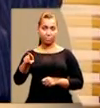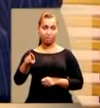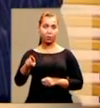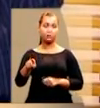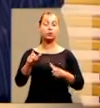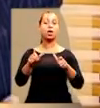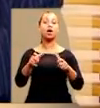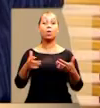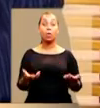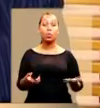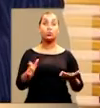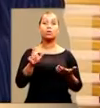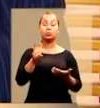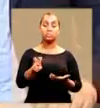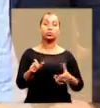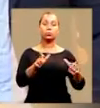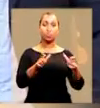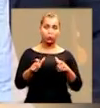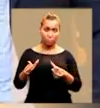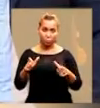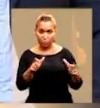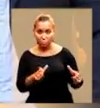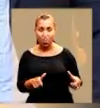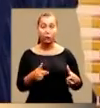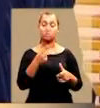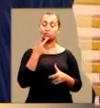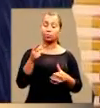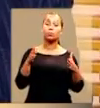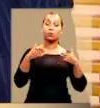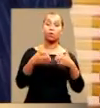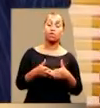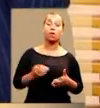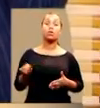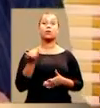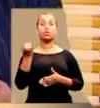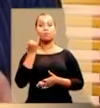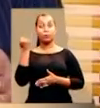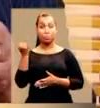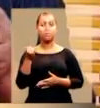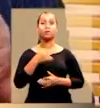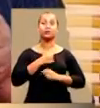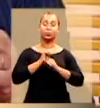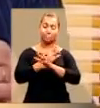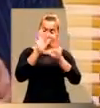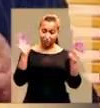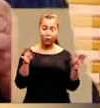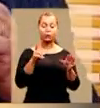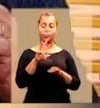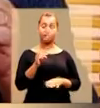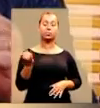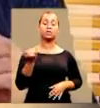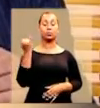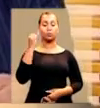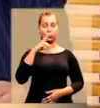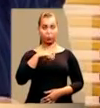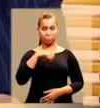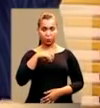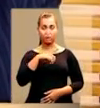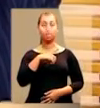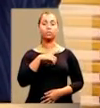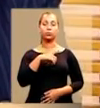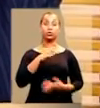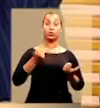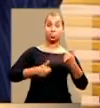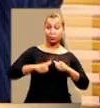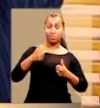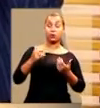vezes, aonde são esses 5 lugares? Não é no mesmo lugar. E nós colocamos isso como uma coisa importante. Sim. Deixamos claro que isso era muito importante na